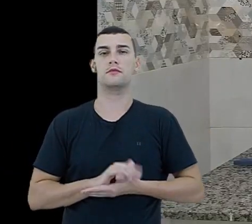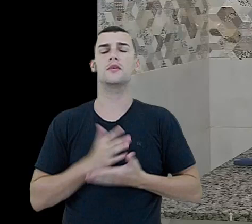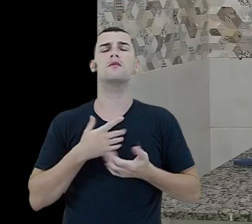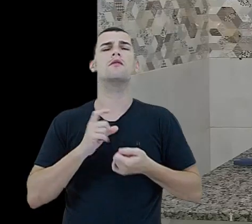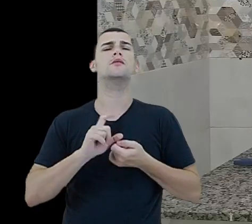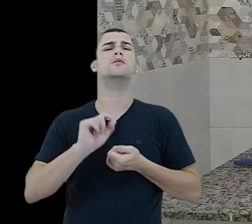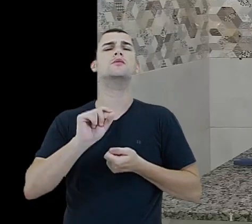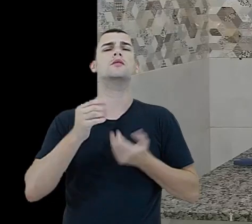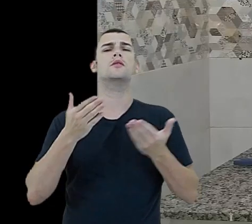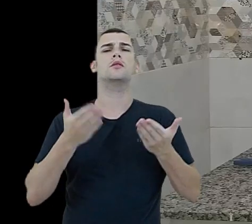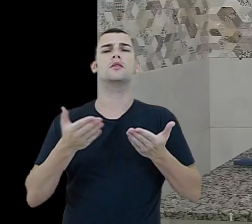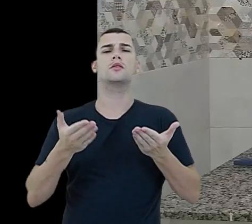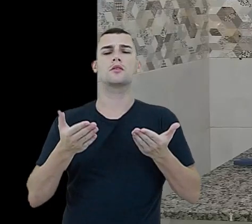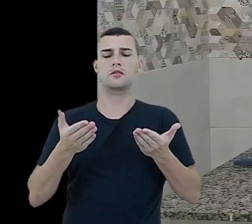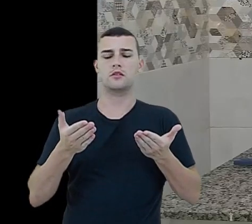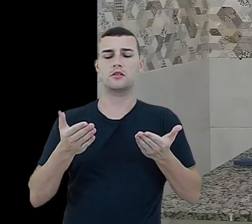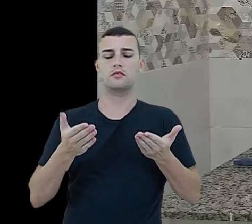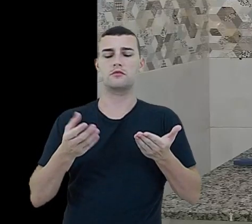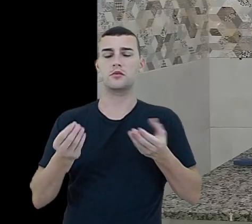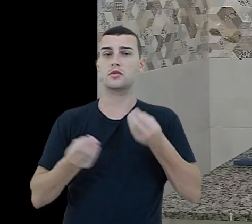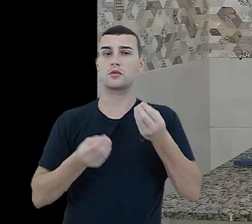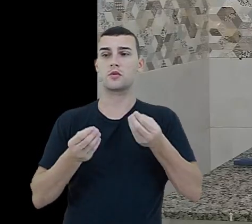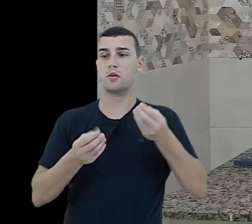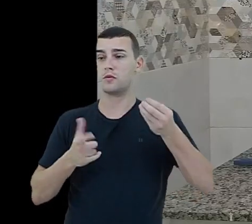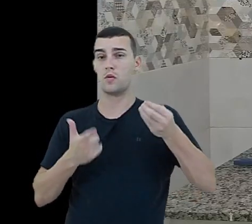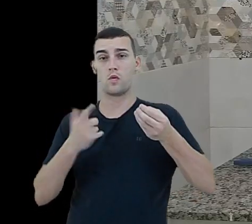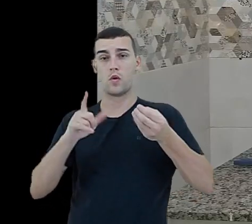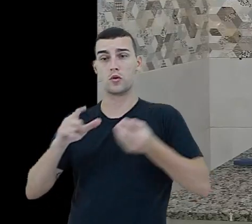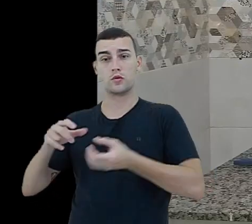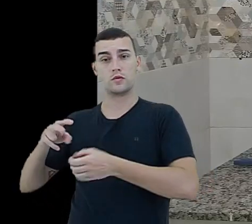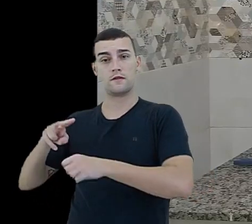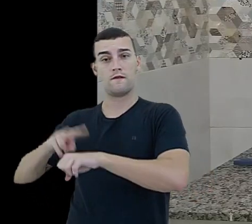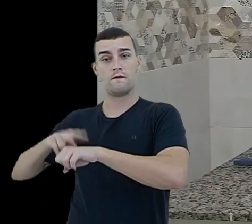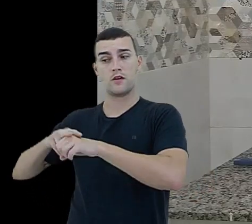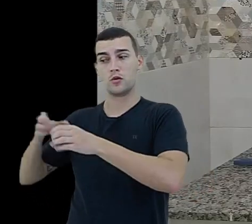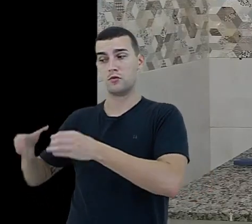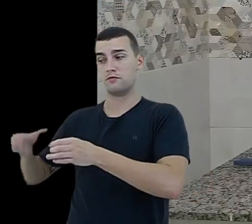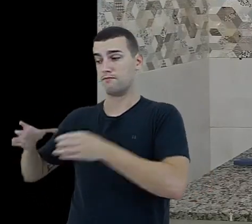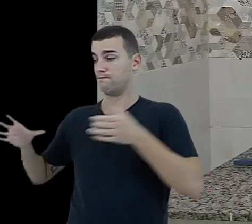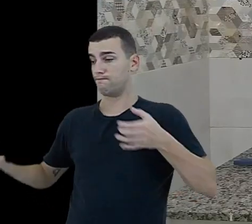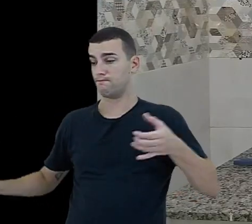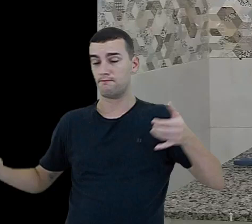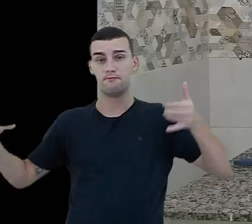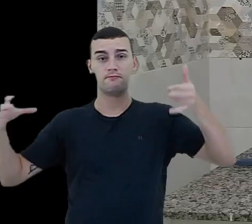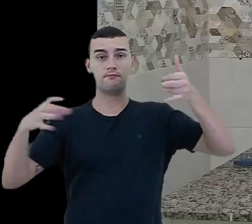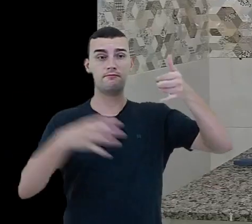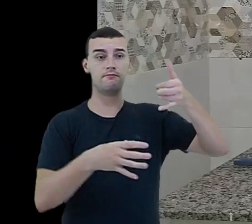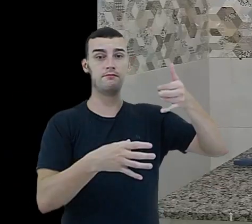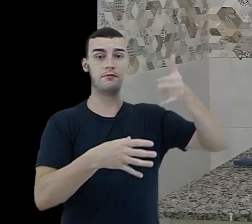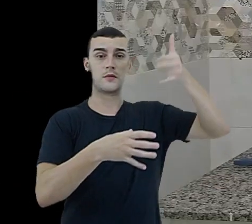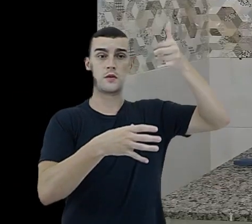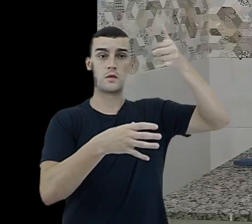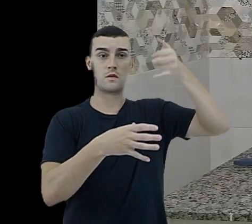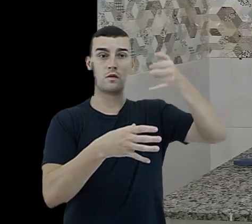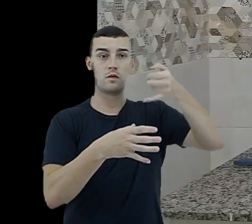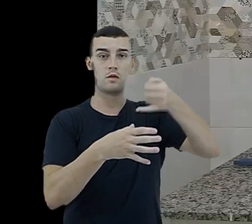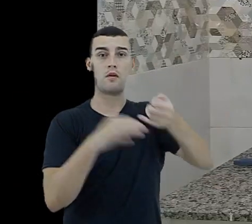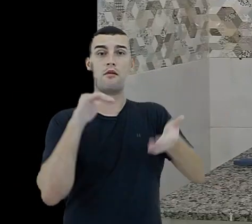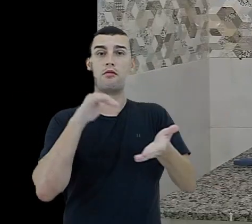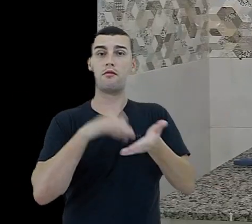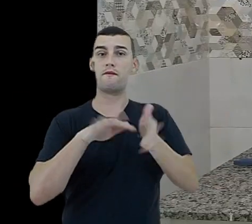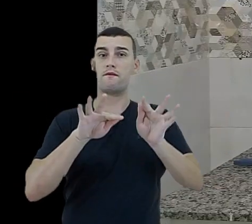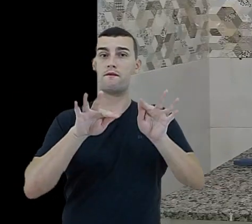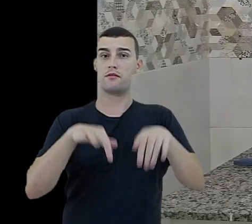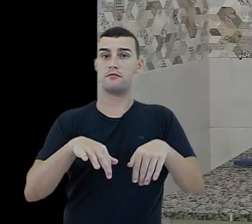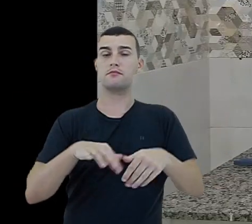ponteira. E agora o que eu faço? Eu venho para descartar esse volume, vou no recipiente que eu quero descartar e aperto até